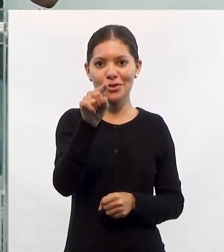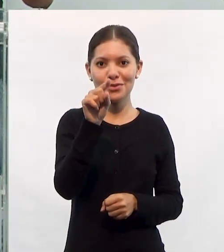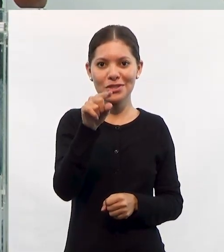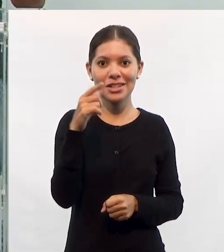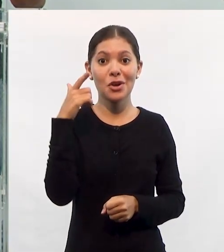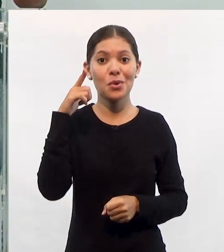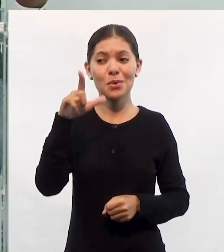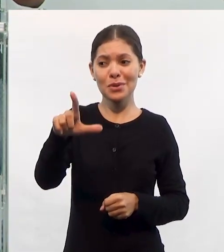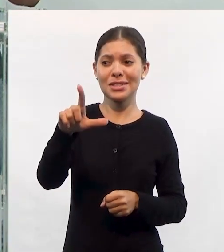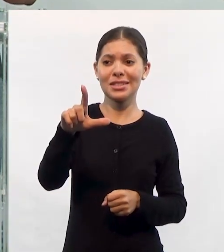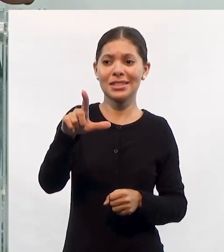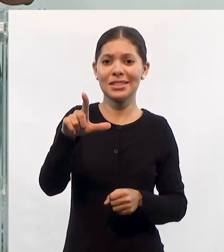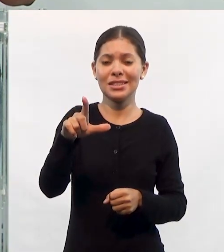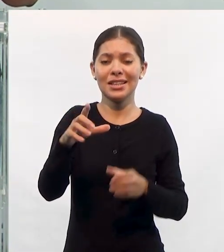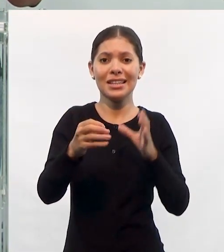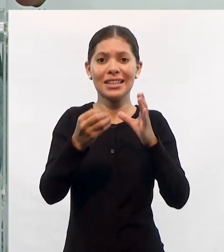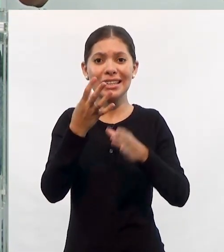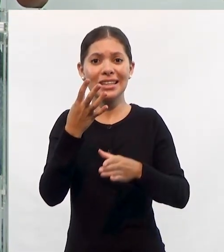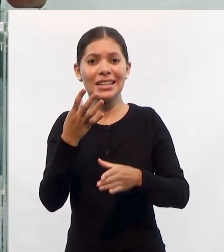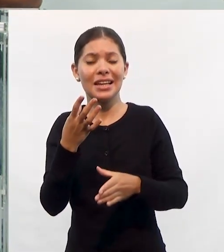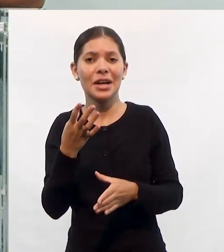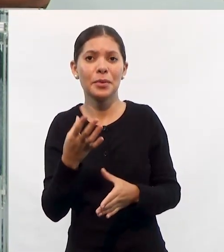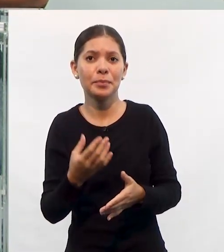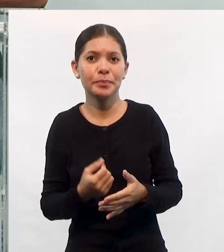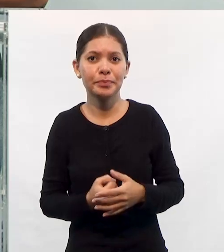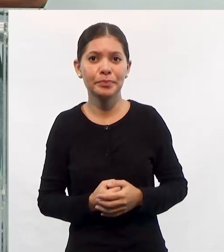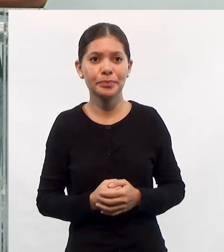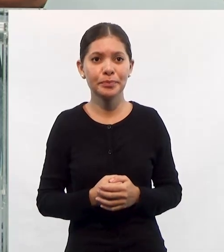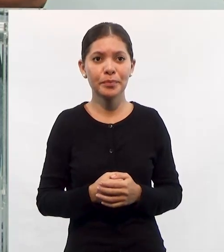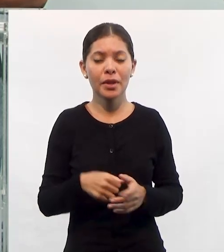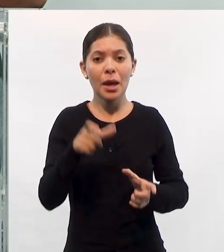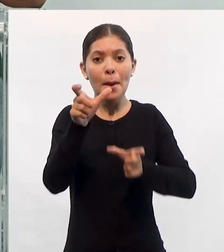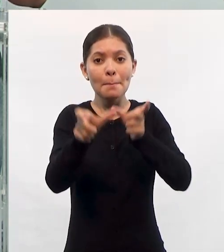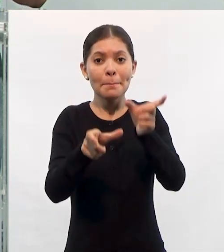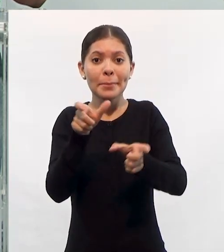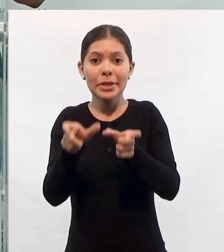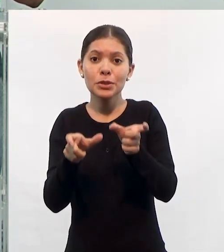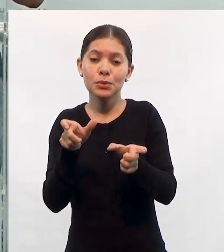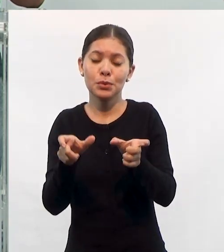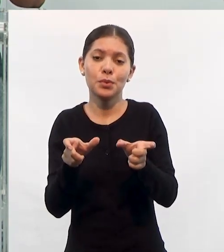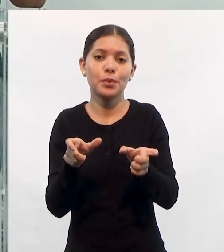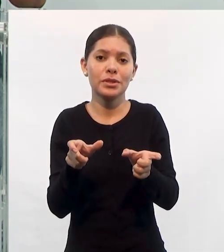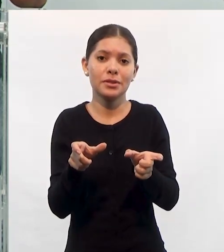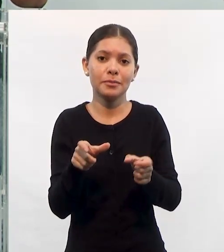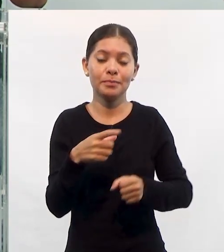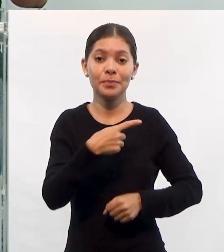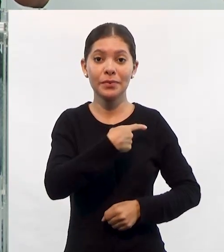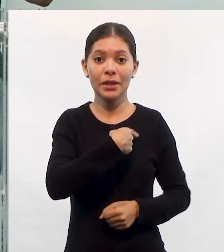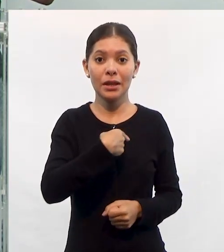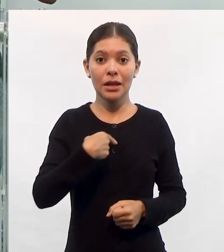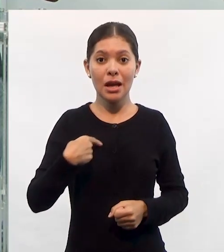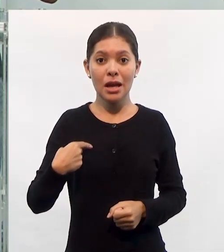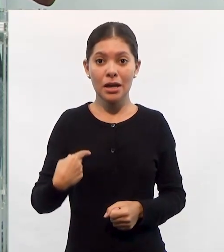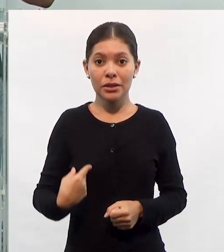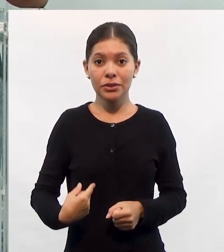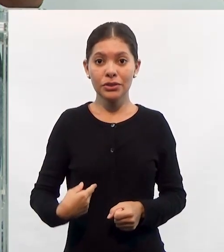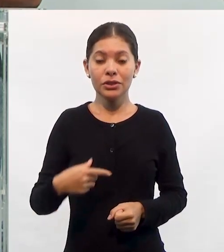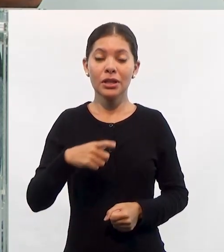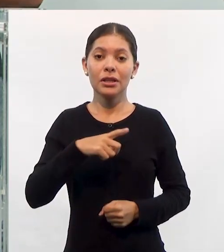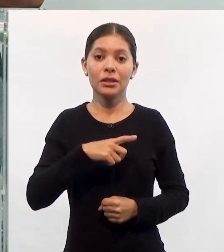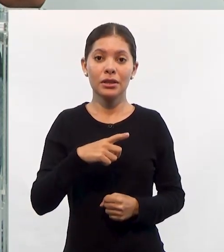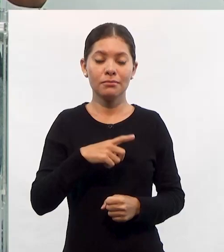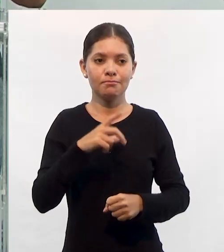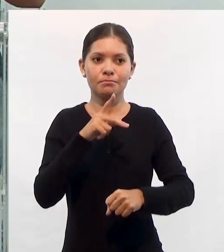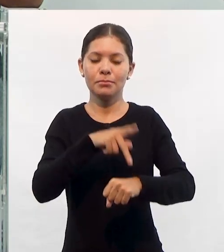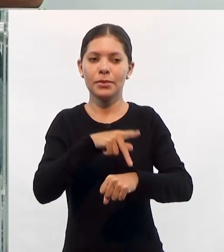você conseguir criar mão de obra para trabalhar nessa fábrica. Tanto é que a China já tem